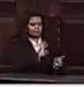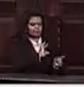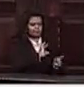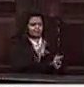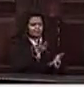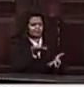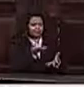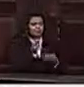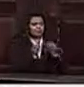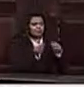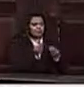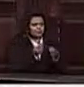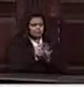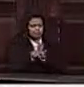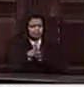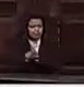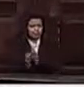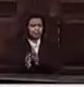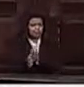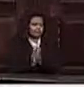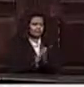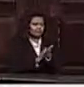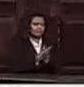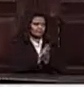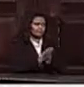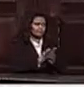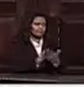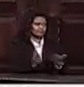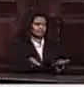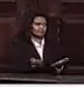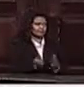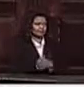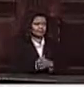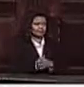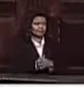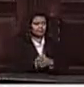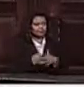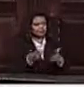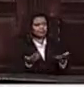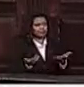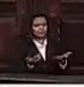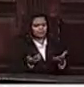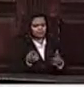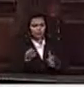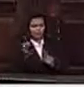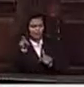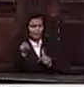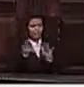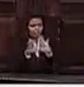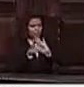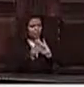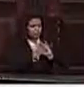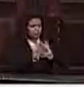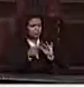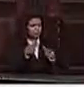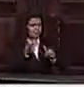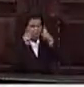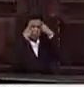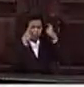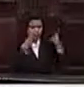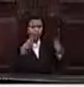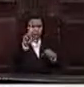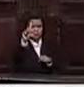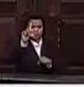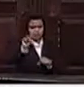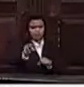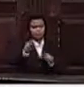Pavuna, Pedreira, não houve uma redução dos indicadores naquela área, apesar da